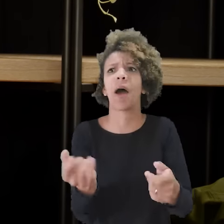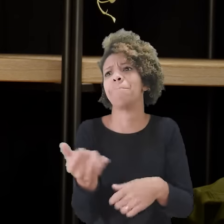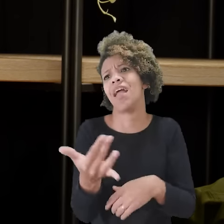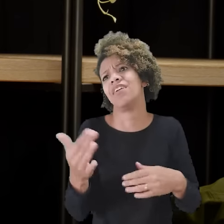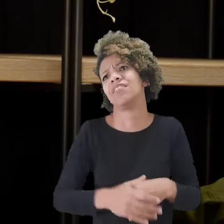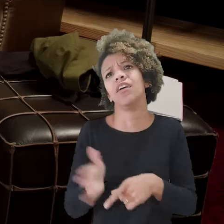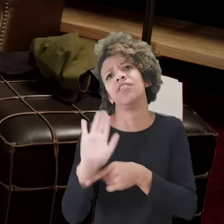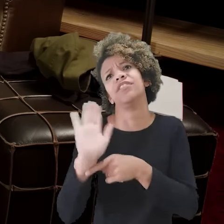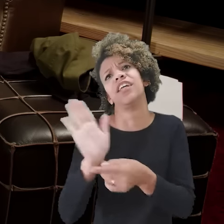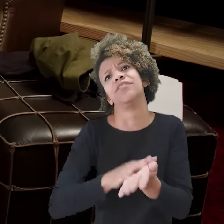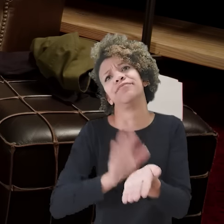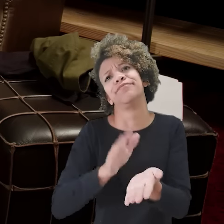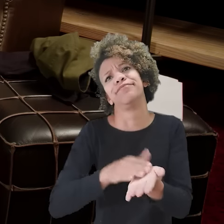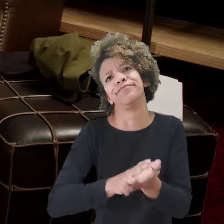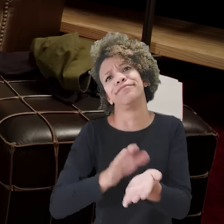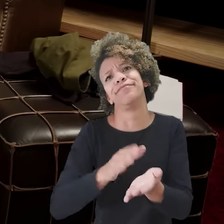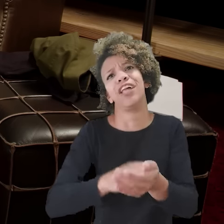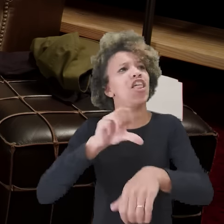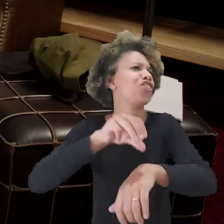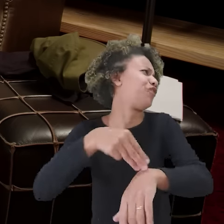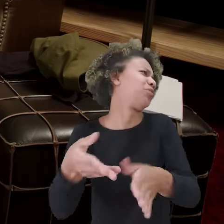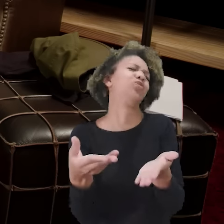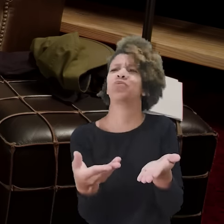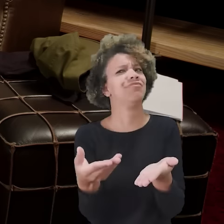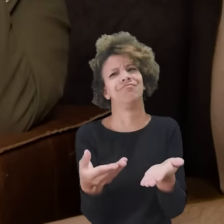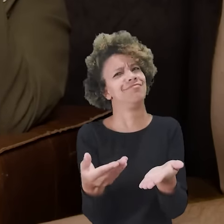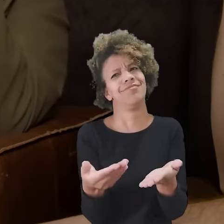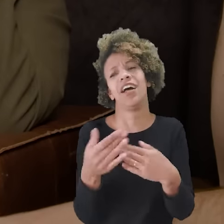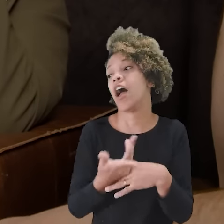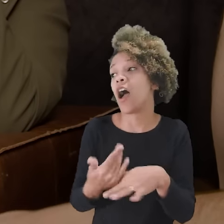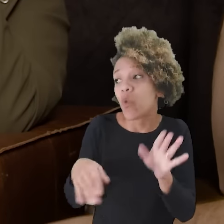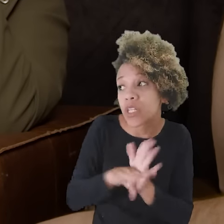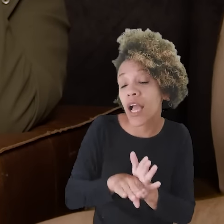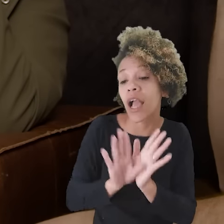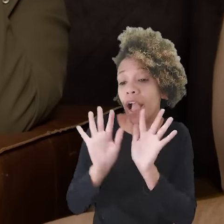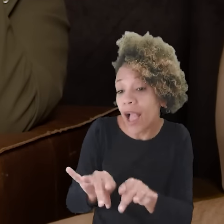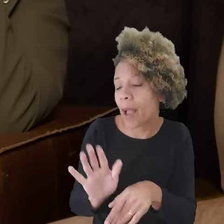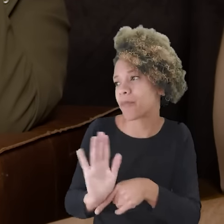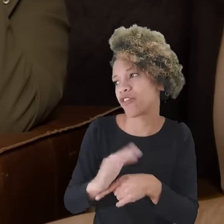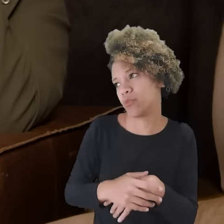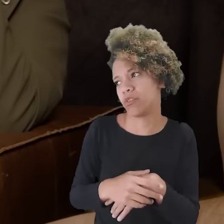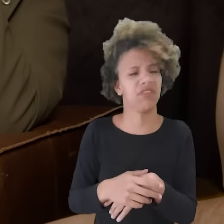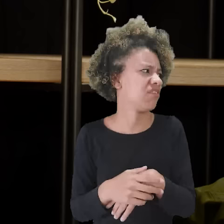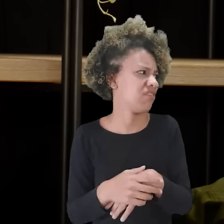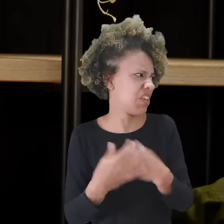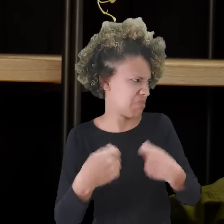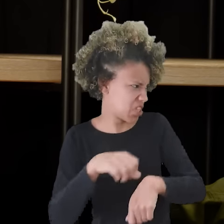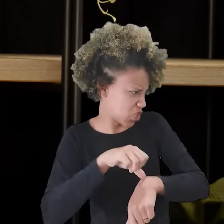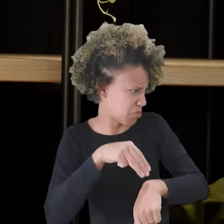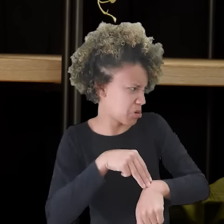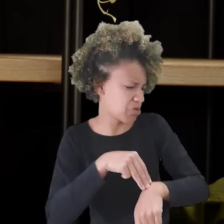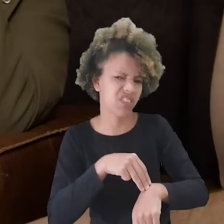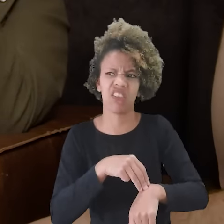uma merda o filme passando e os cara lá acho que quando ele chega eu acho quando acaba o filme pô mas é muito tempo não precisa ser 9 minutos